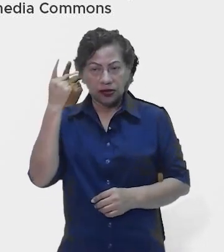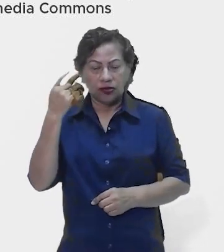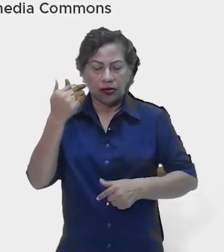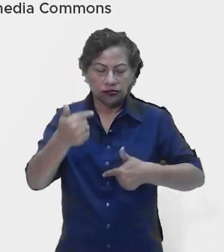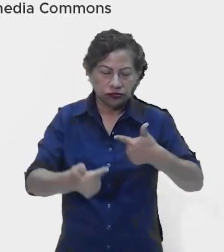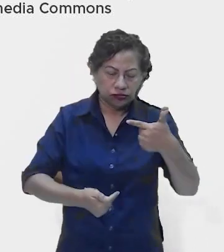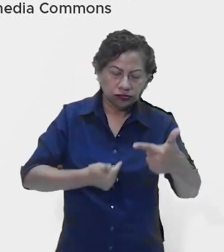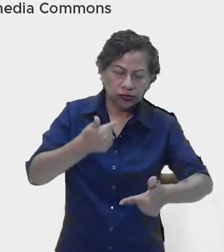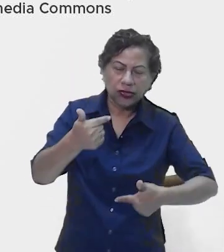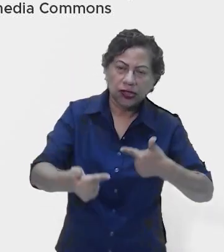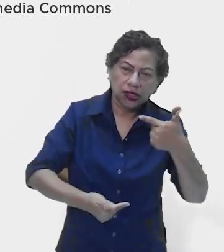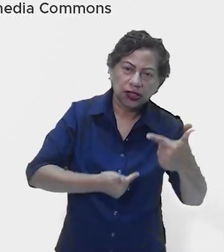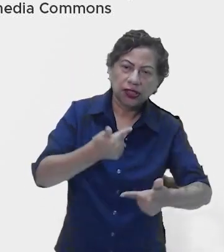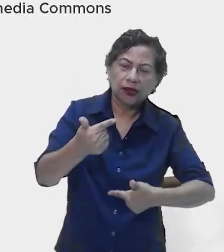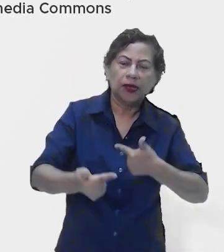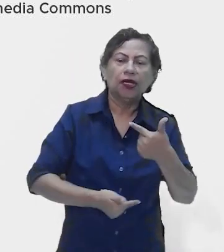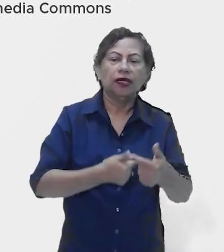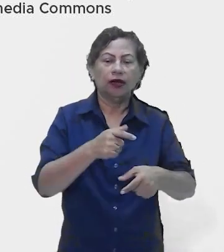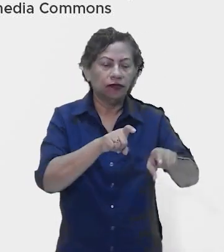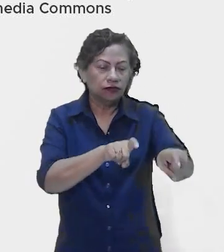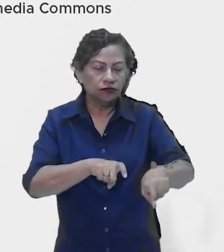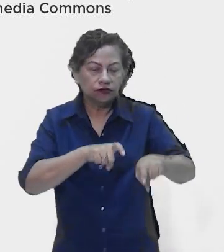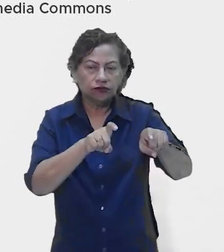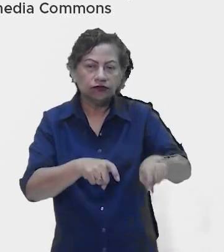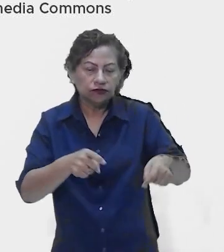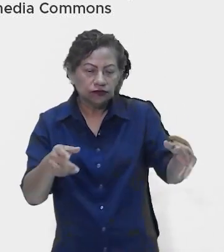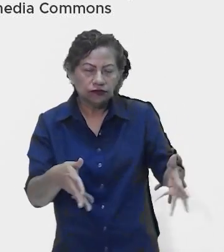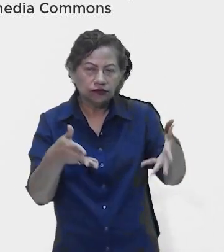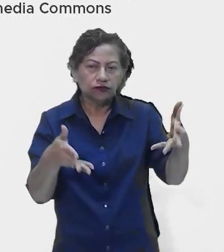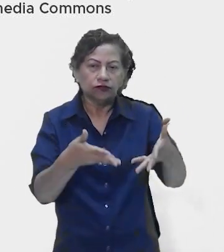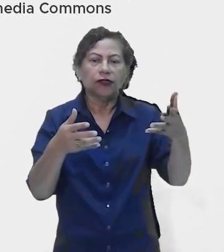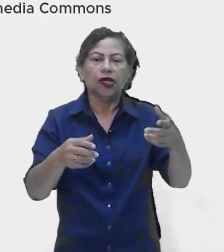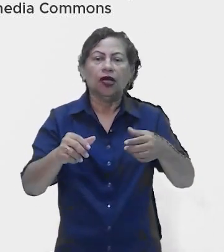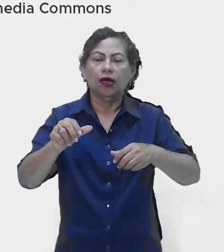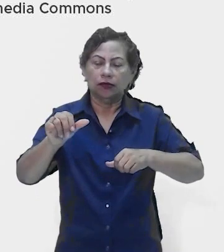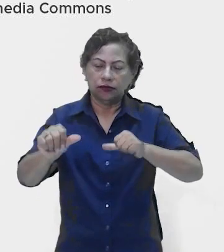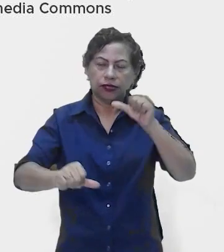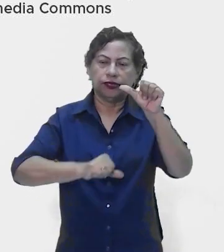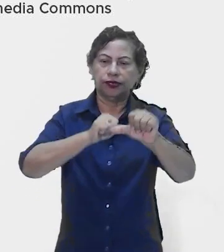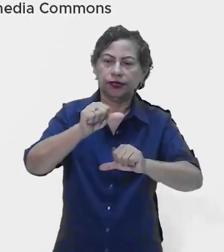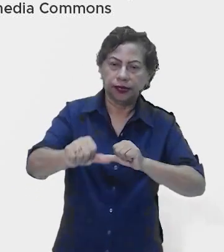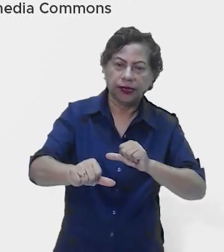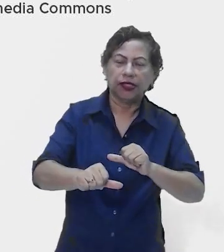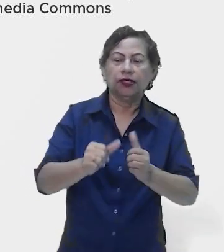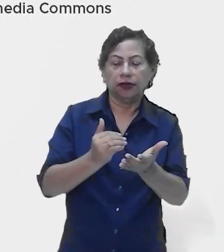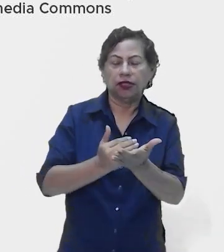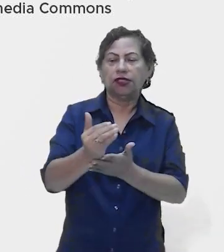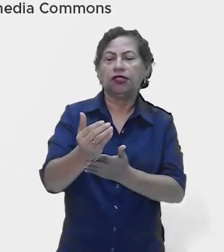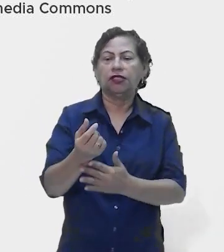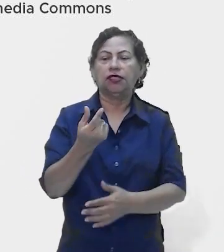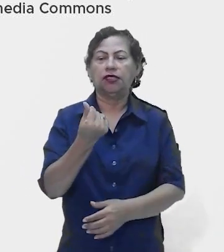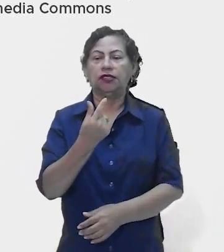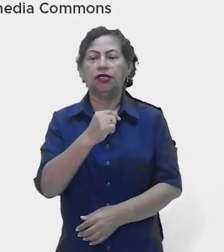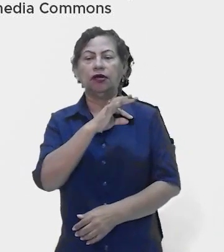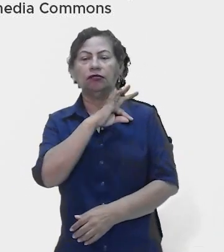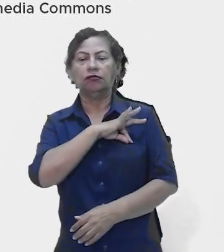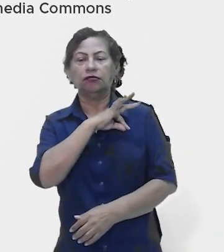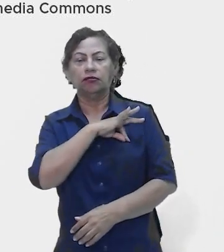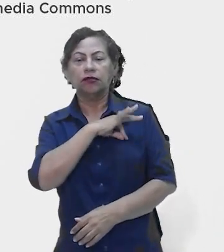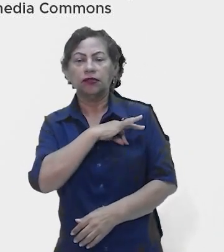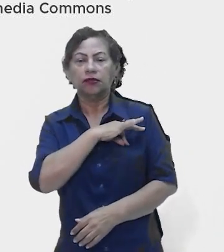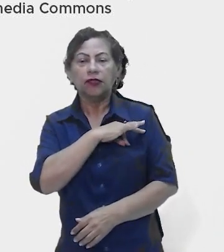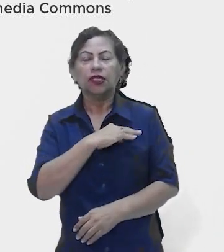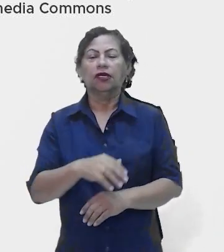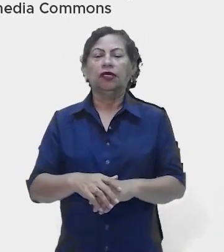um pedaço de tempo, e a gente tem também essa transformação para a mão de obra assalariada, conforme a movimentação